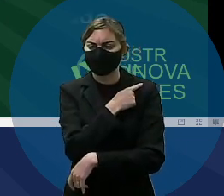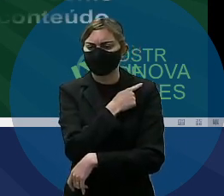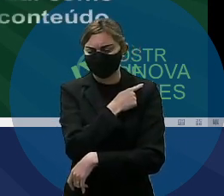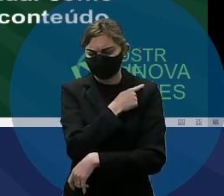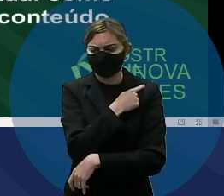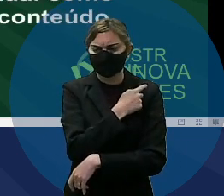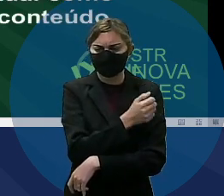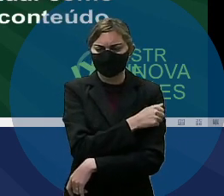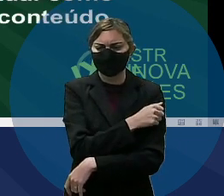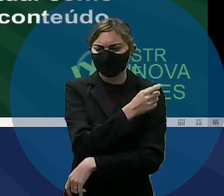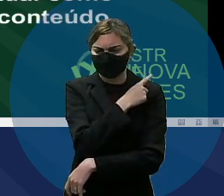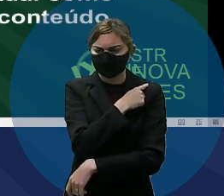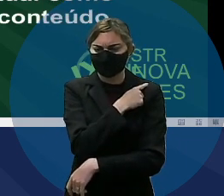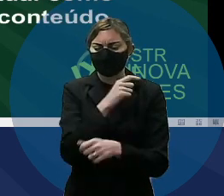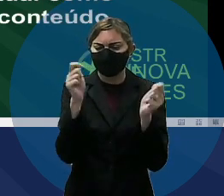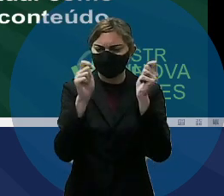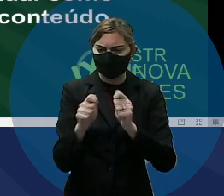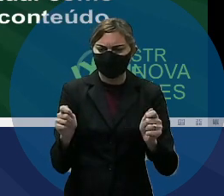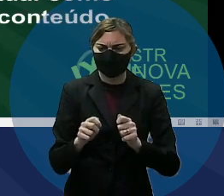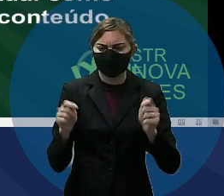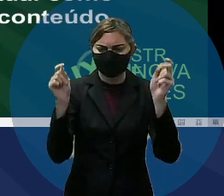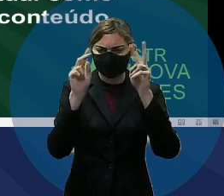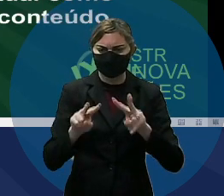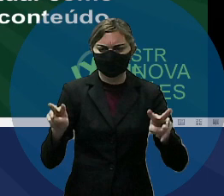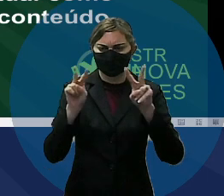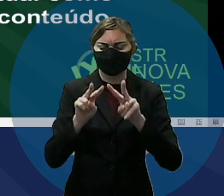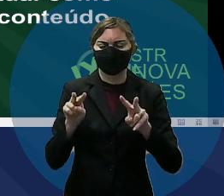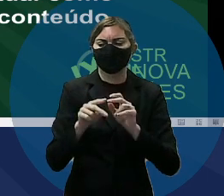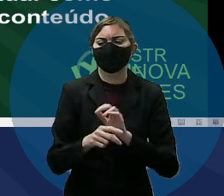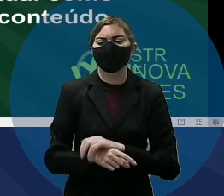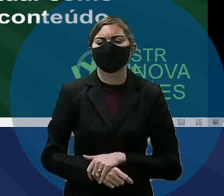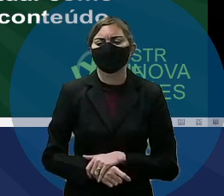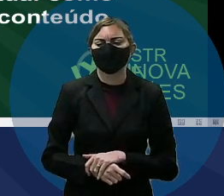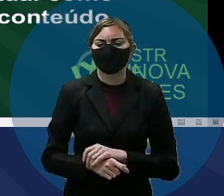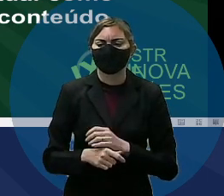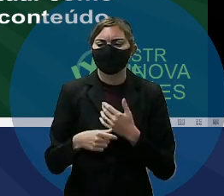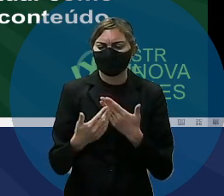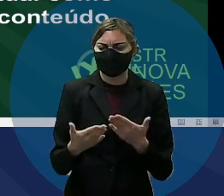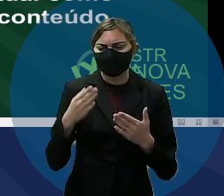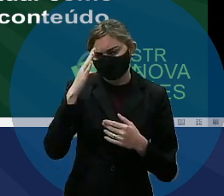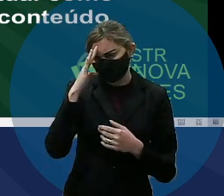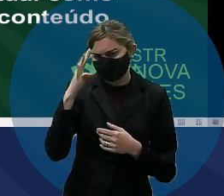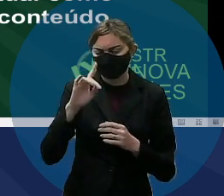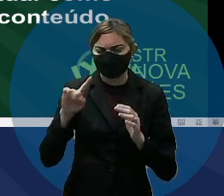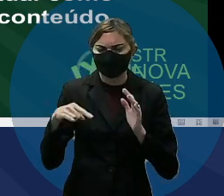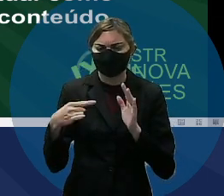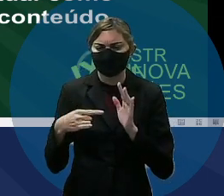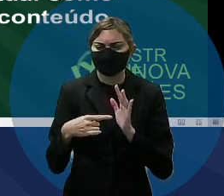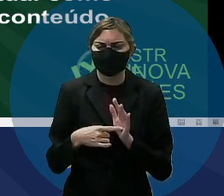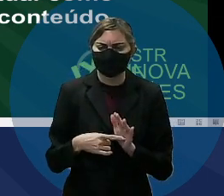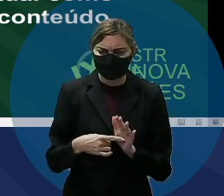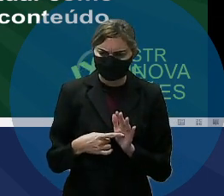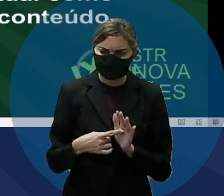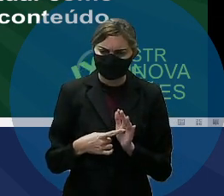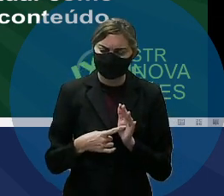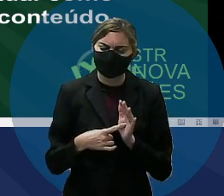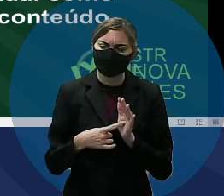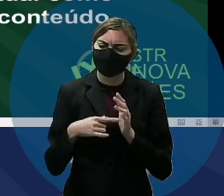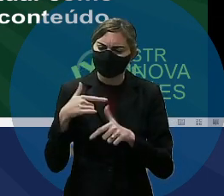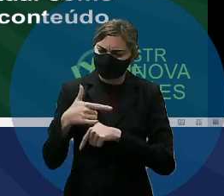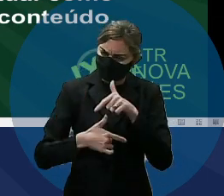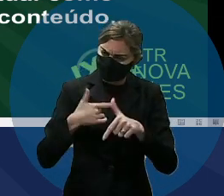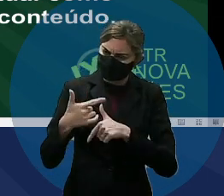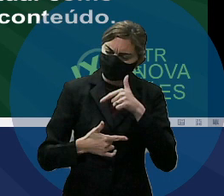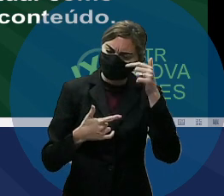médio, de artes visuais, não é? Os principais objetivos do trabalho,